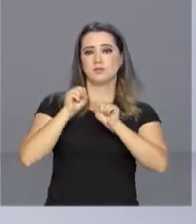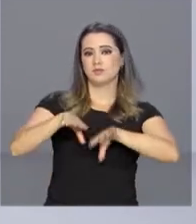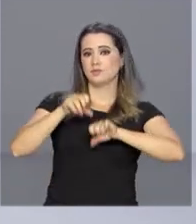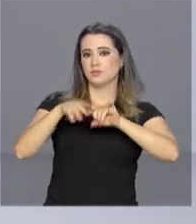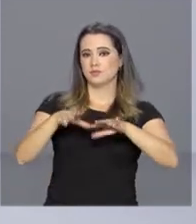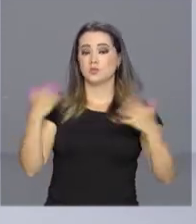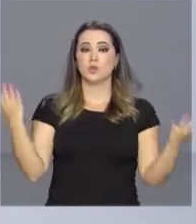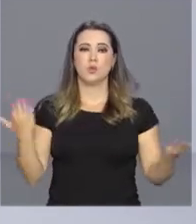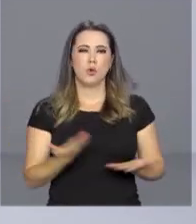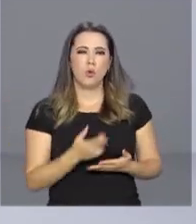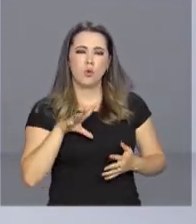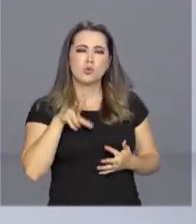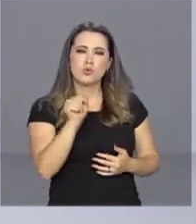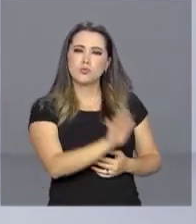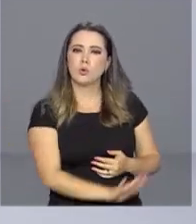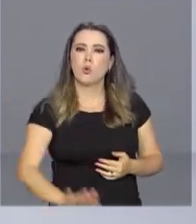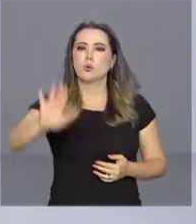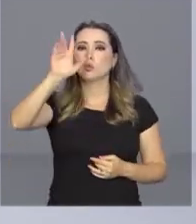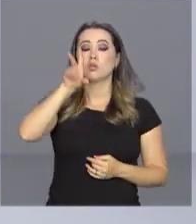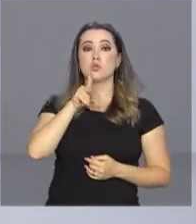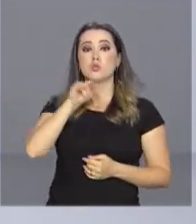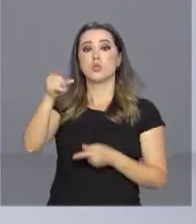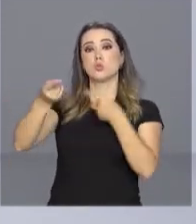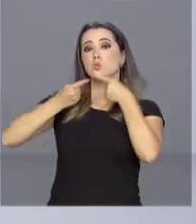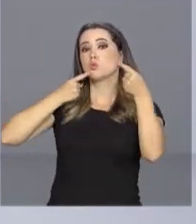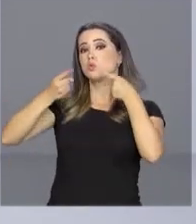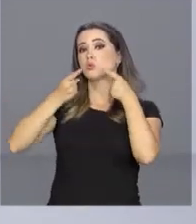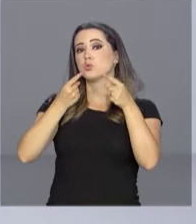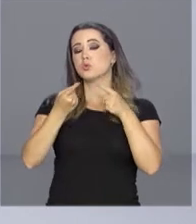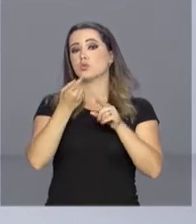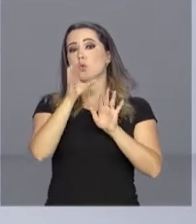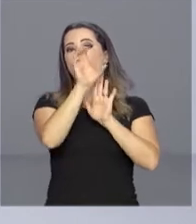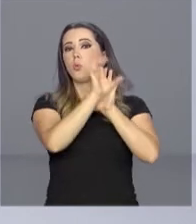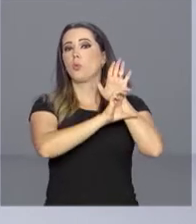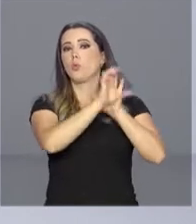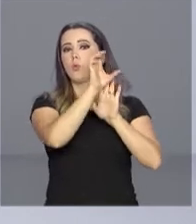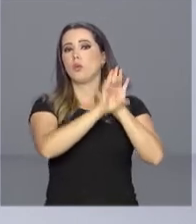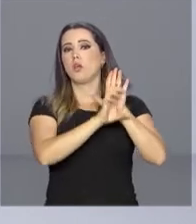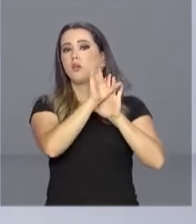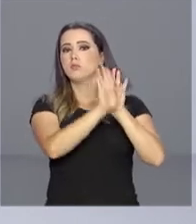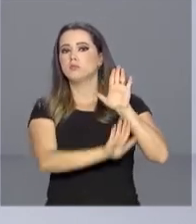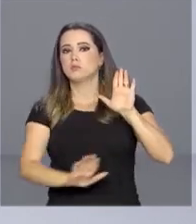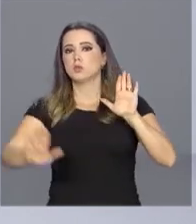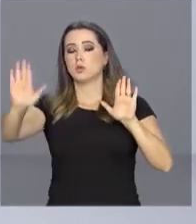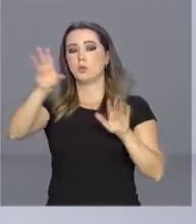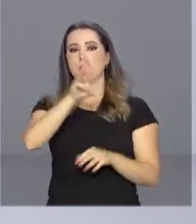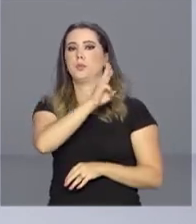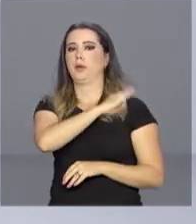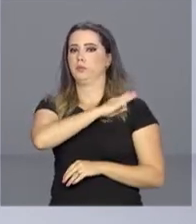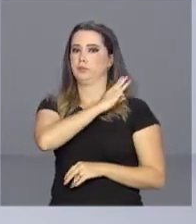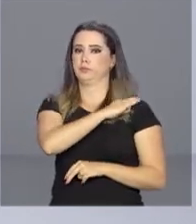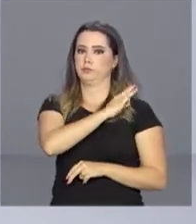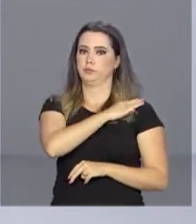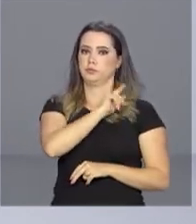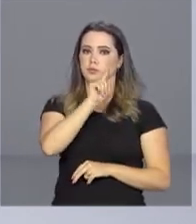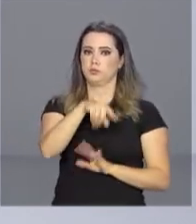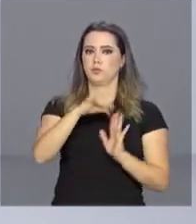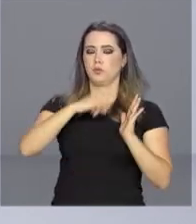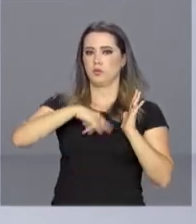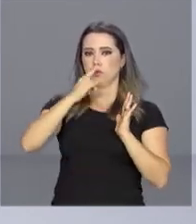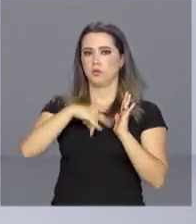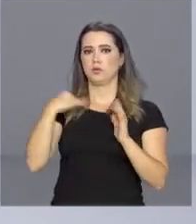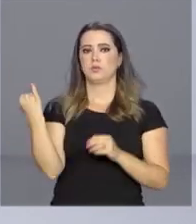educação. Hoje, em todo o país, foi dia de discutir a Base Nacional Comum Curricular no Ensino Médio. A base é um